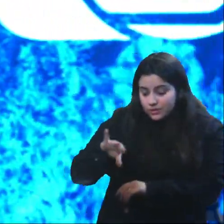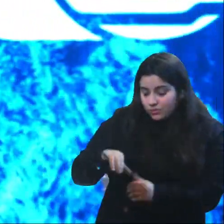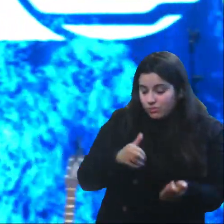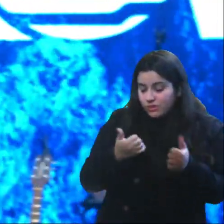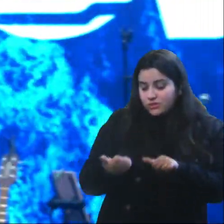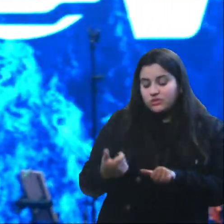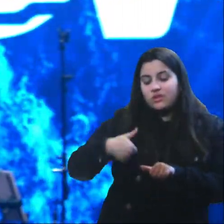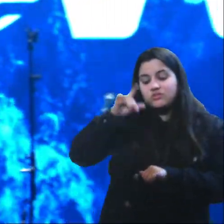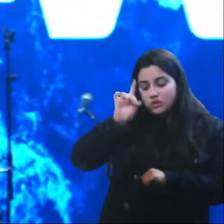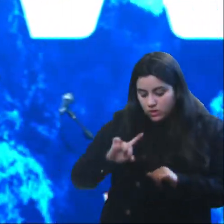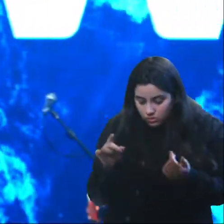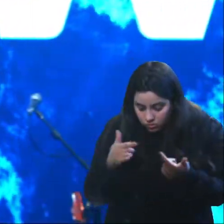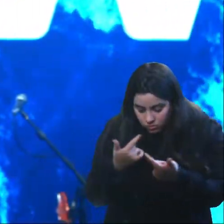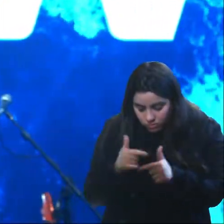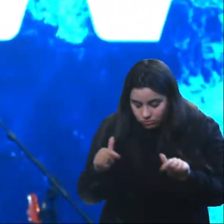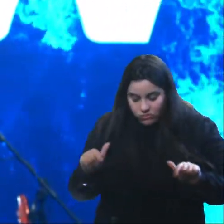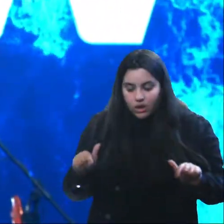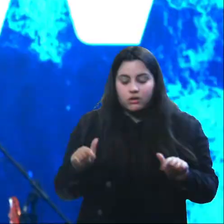pés dele.